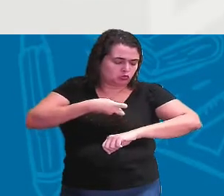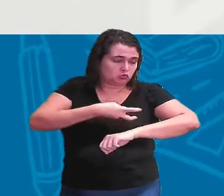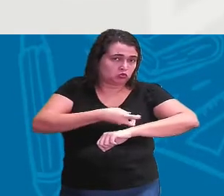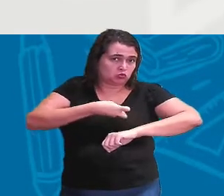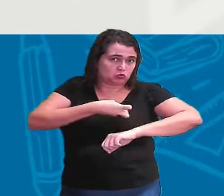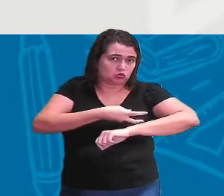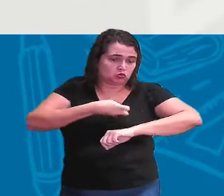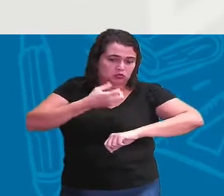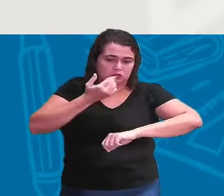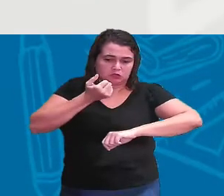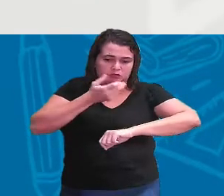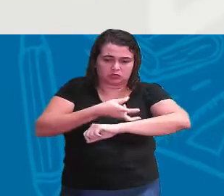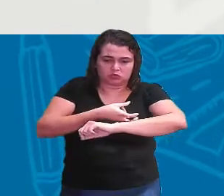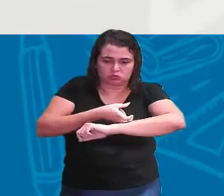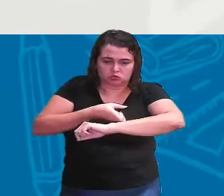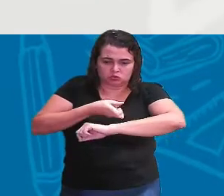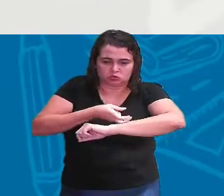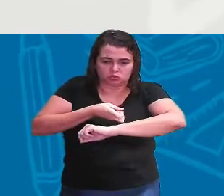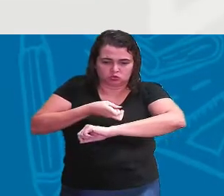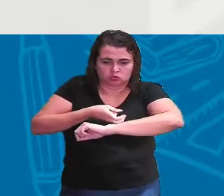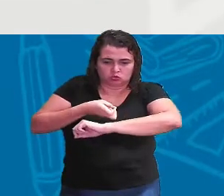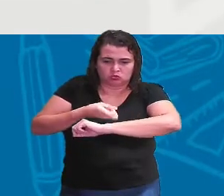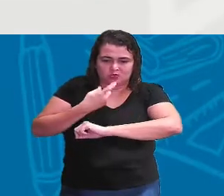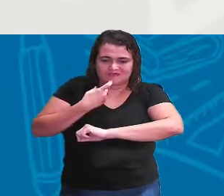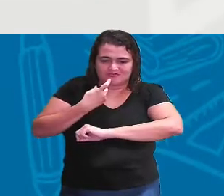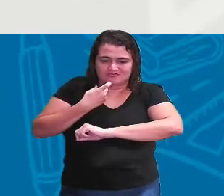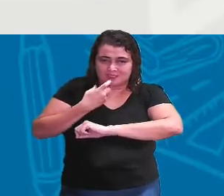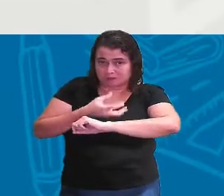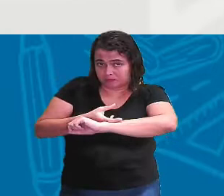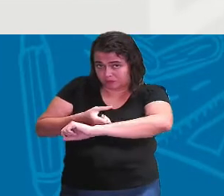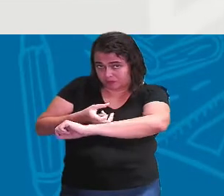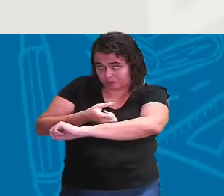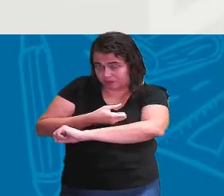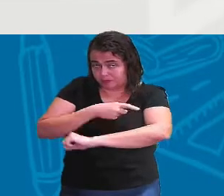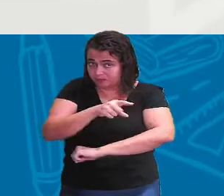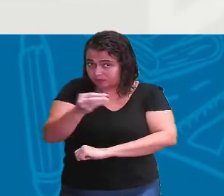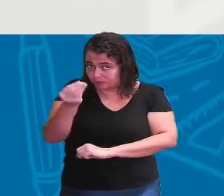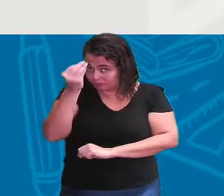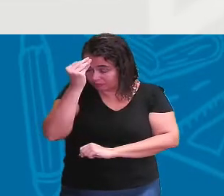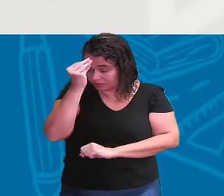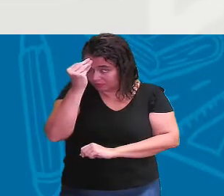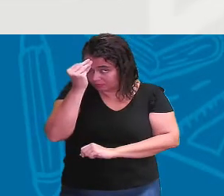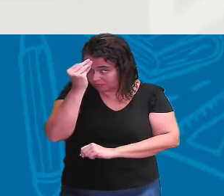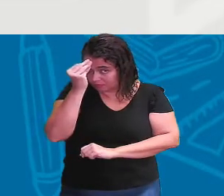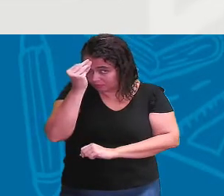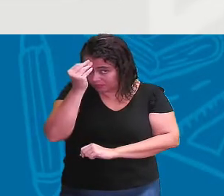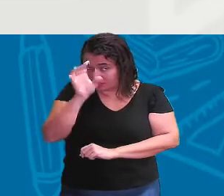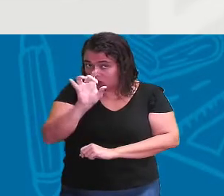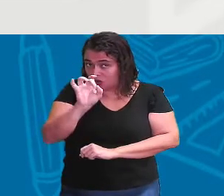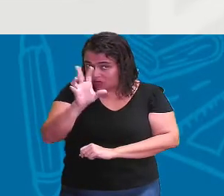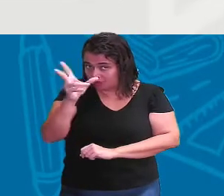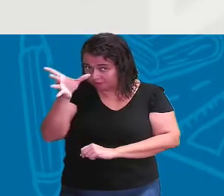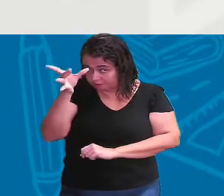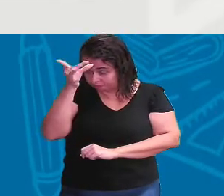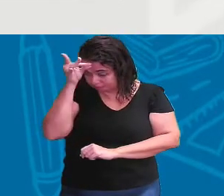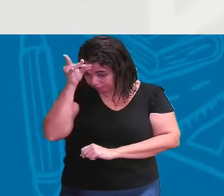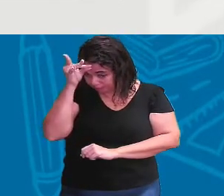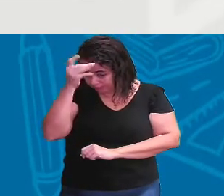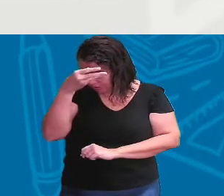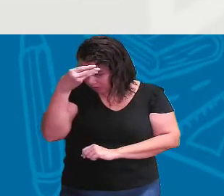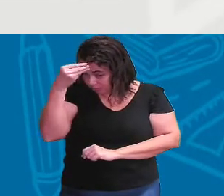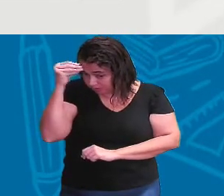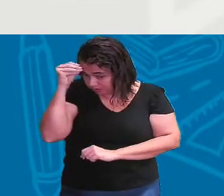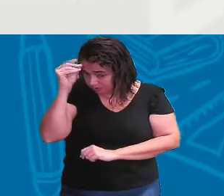uma dermopigmentação no teu cérebro, uma tatuagem no teu cérebro, para não ser retirado. Saiba que quem precisa picar,